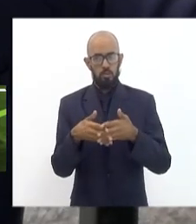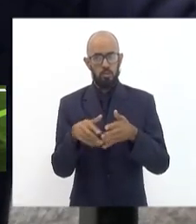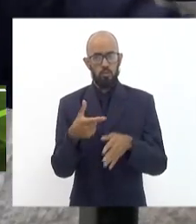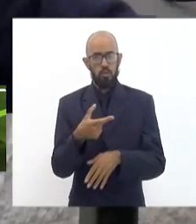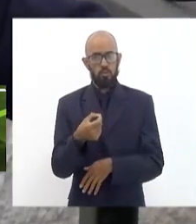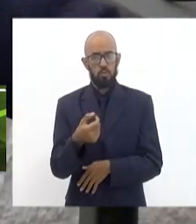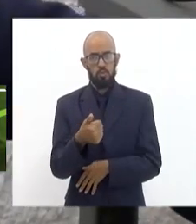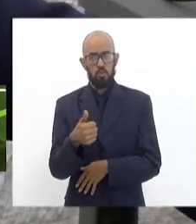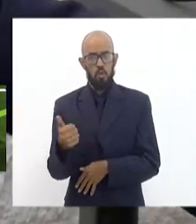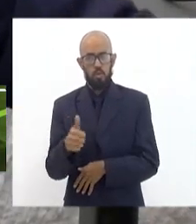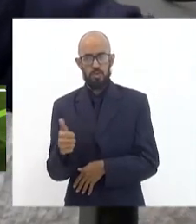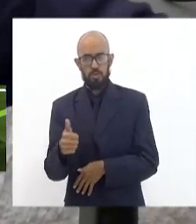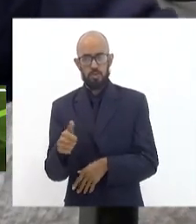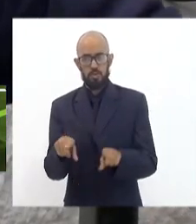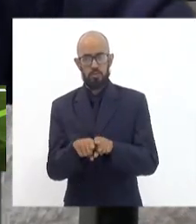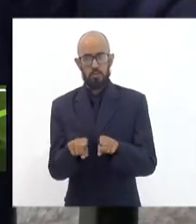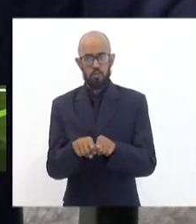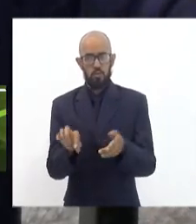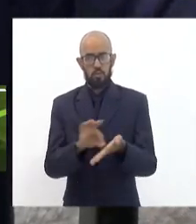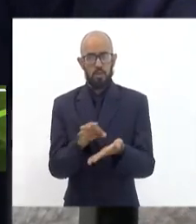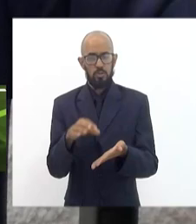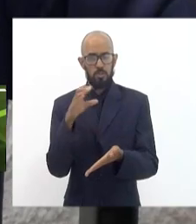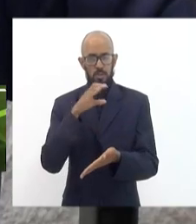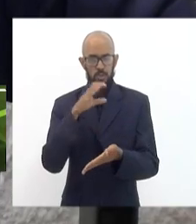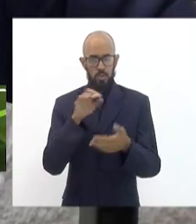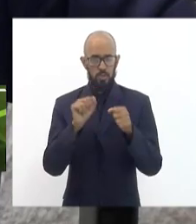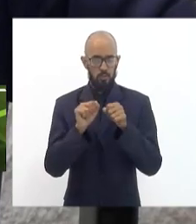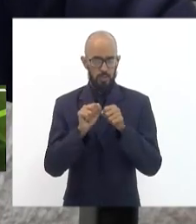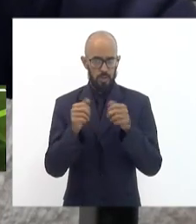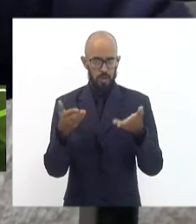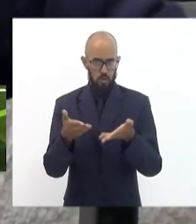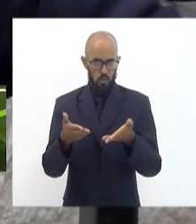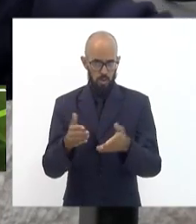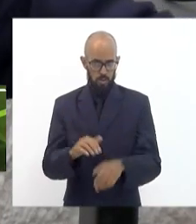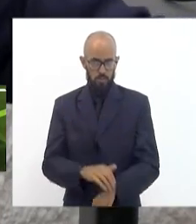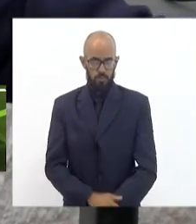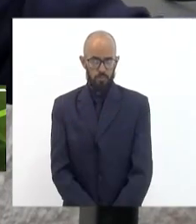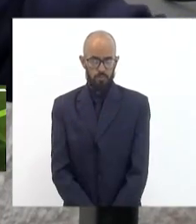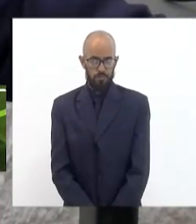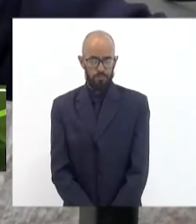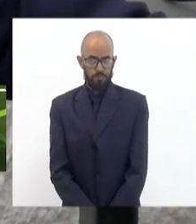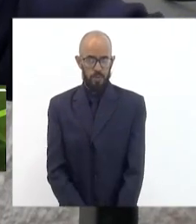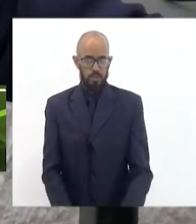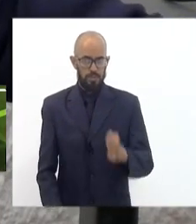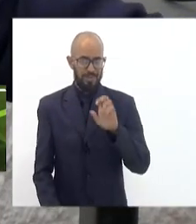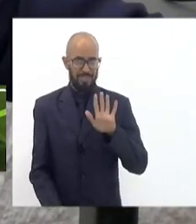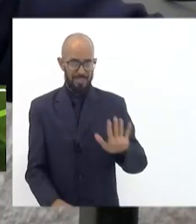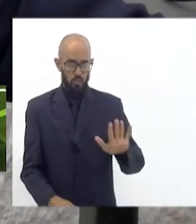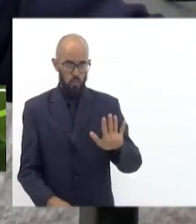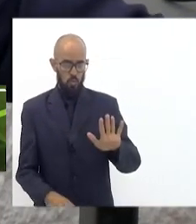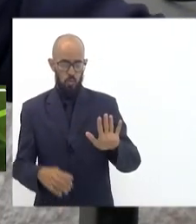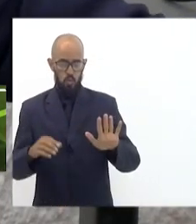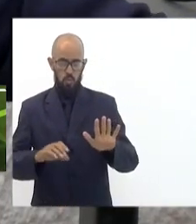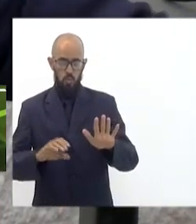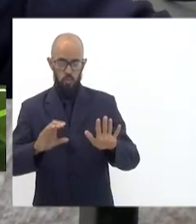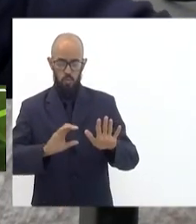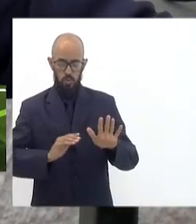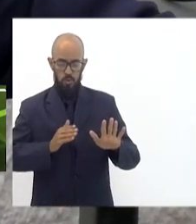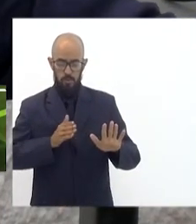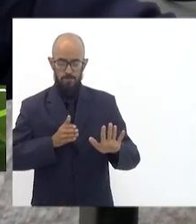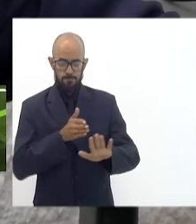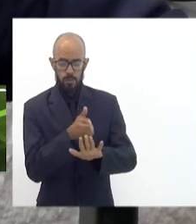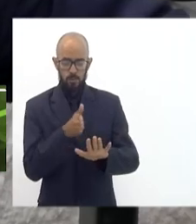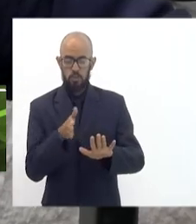2011 além de contrato de emergência que nós estamos fazendo agora estamos fazendo 55 intervenções emergenciais Petrópolis